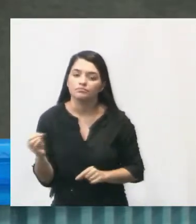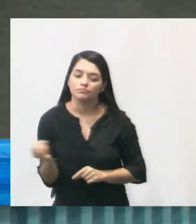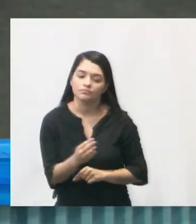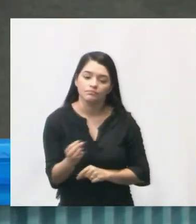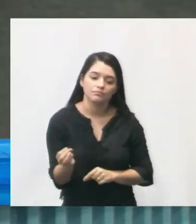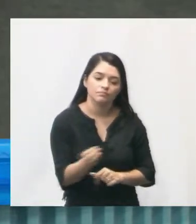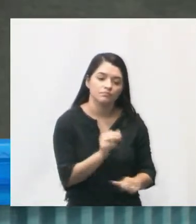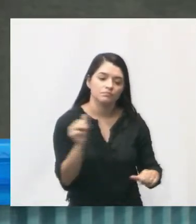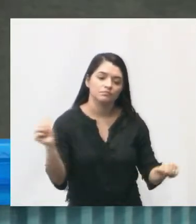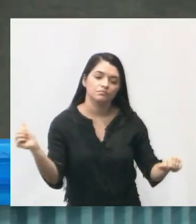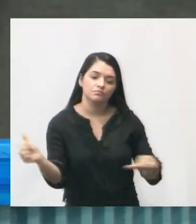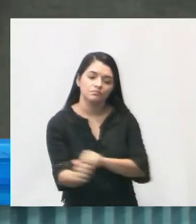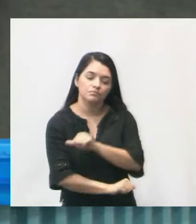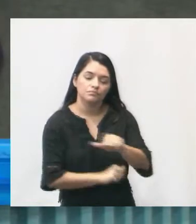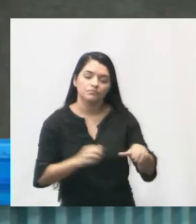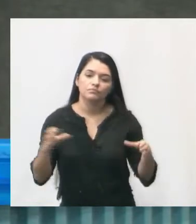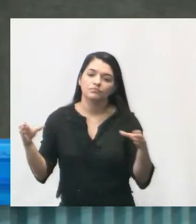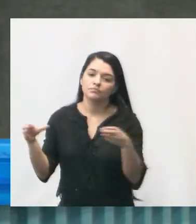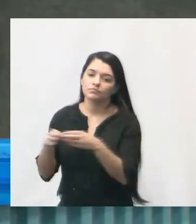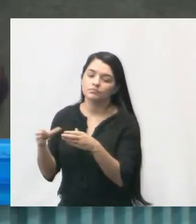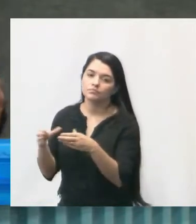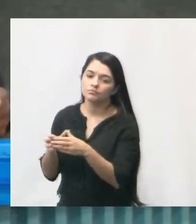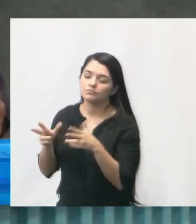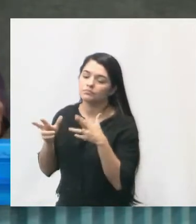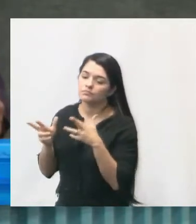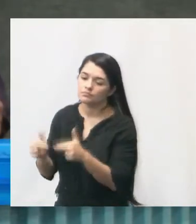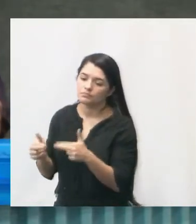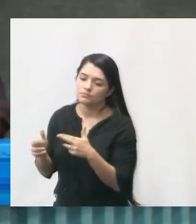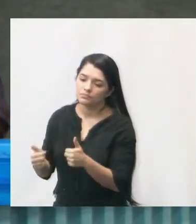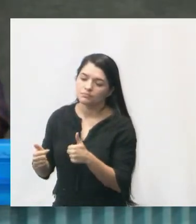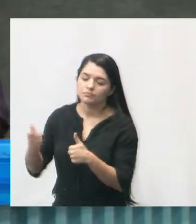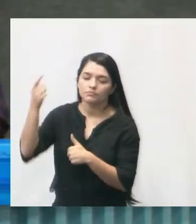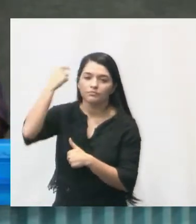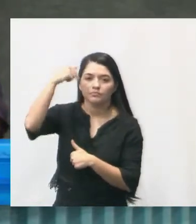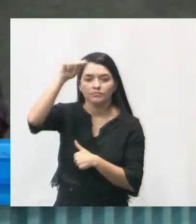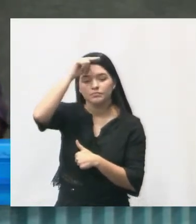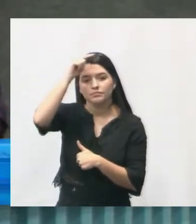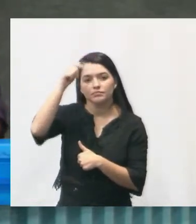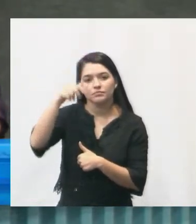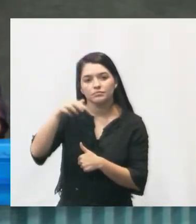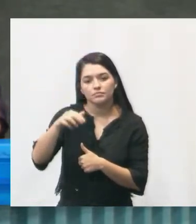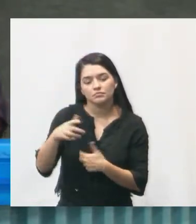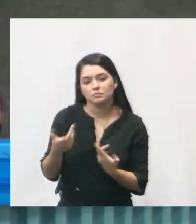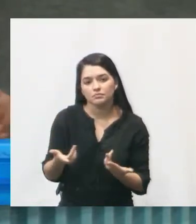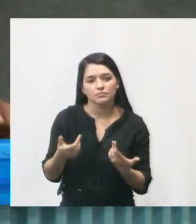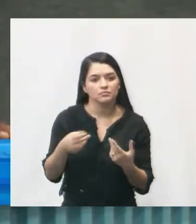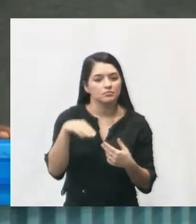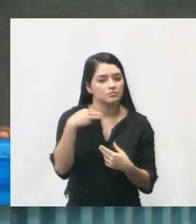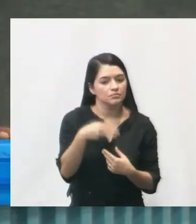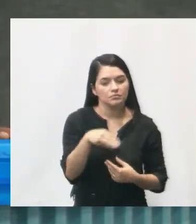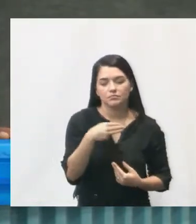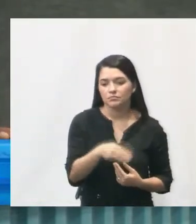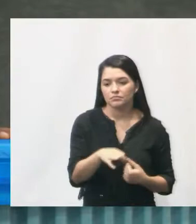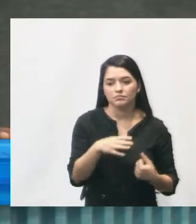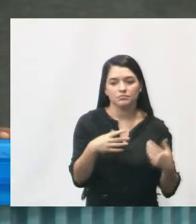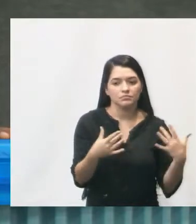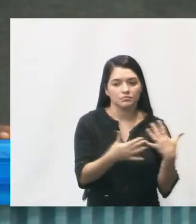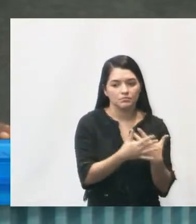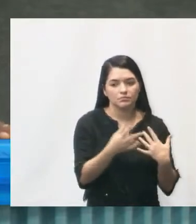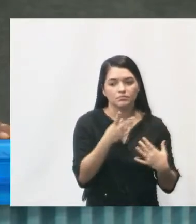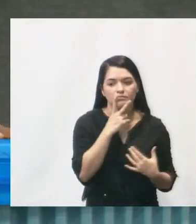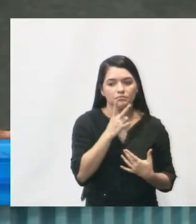da Grande São Pedro, Santo Antônio, Maruípe, da cidade de Vitória.